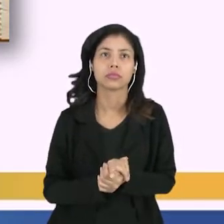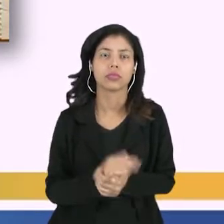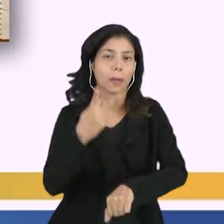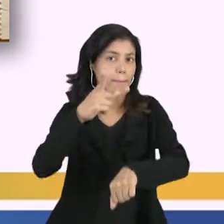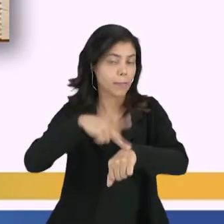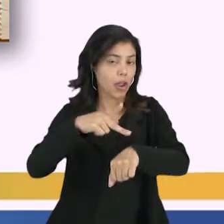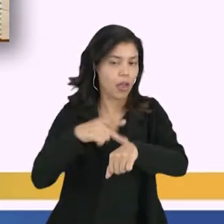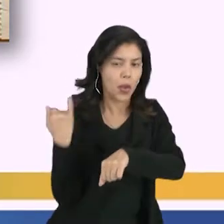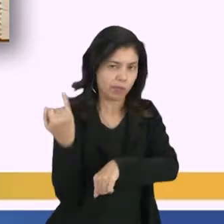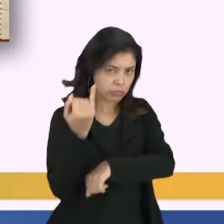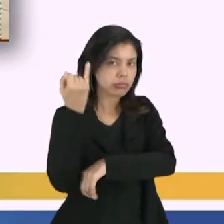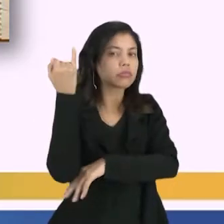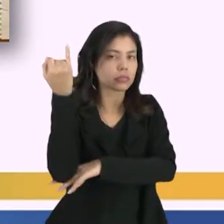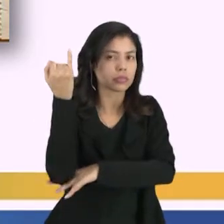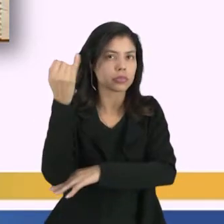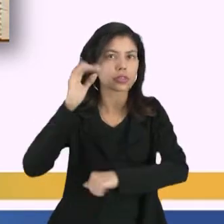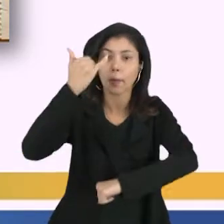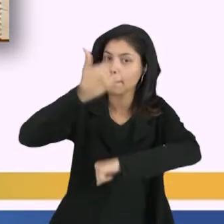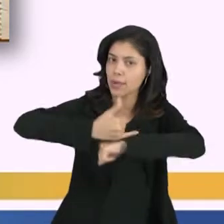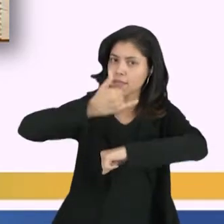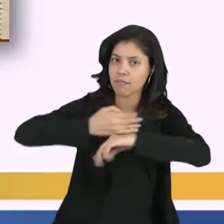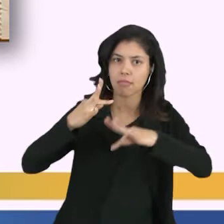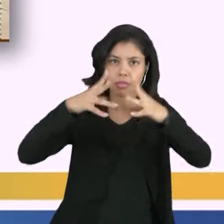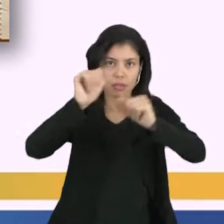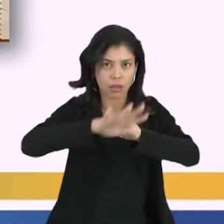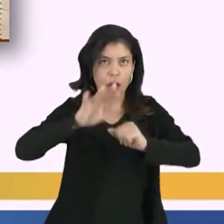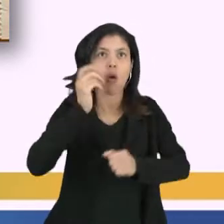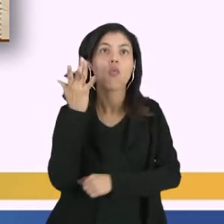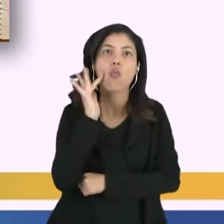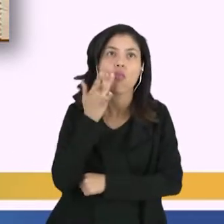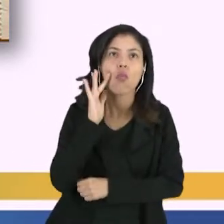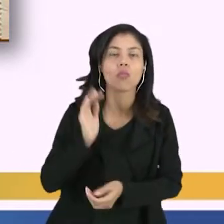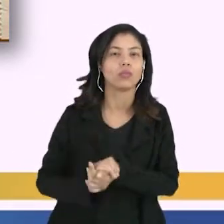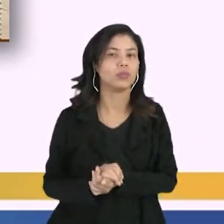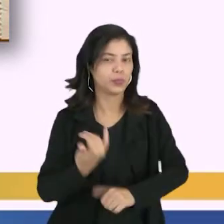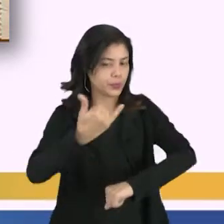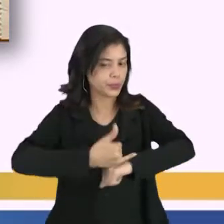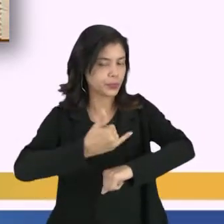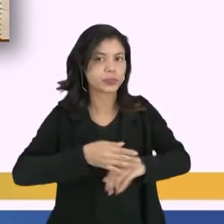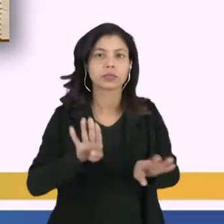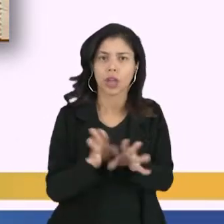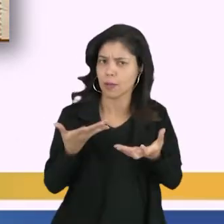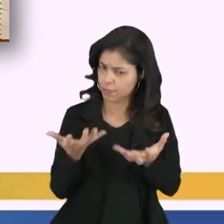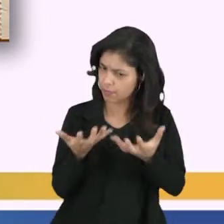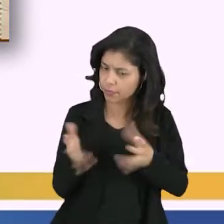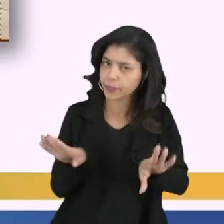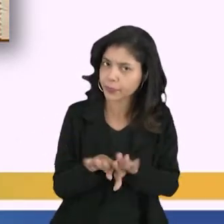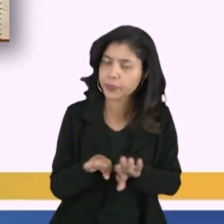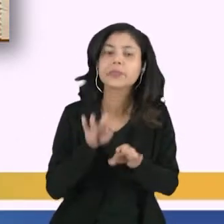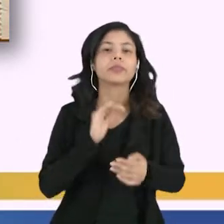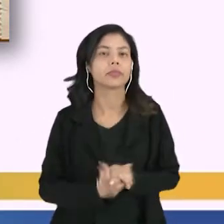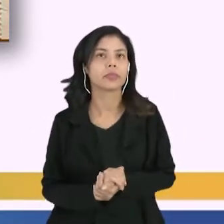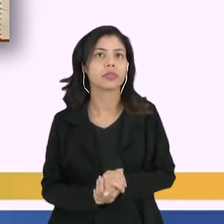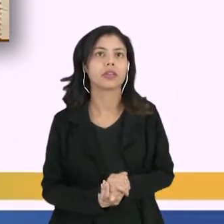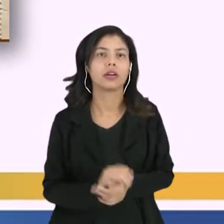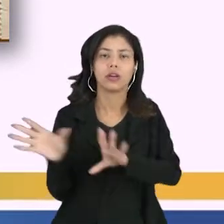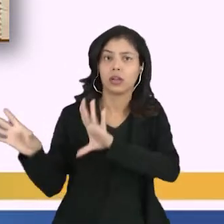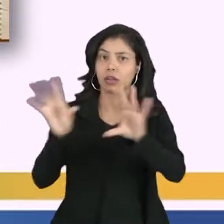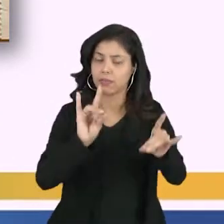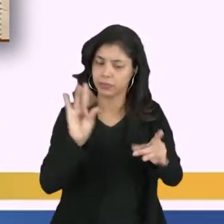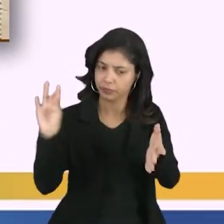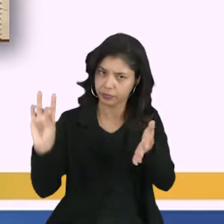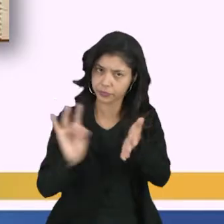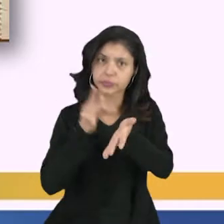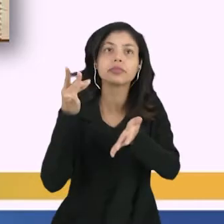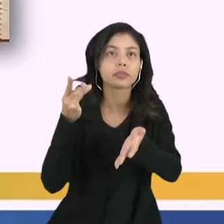pedras, né, preciosas, metais, né, o ouro, a prata, que é o que eles queriam, então vamos